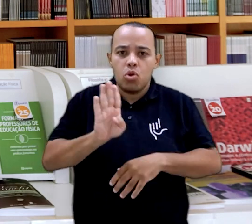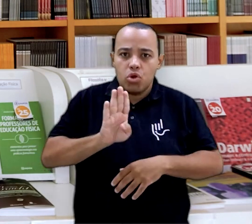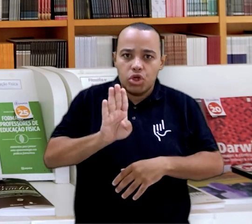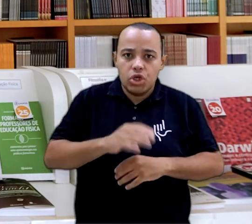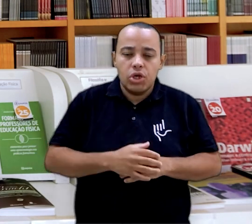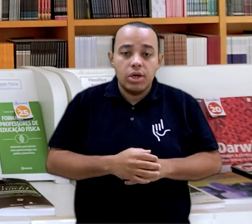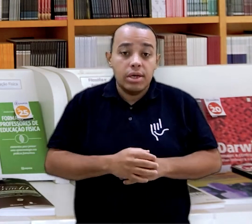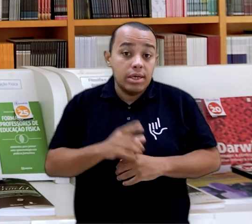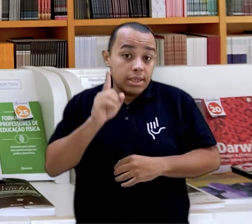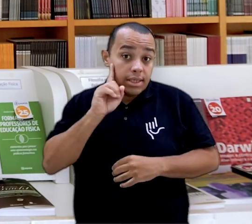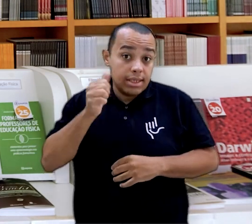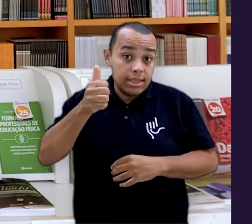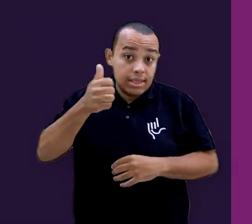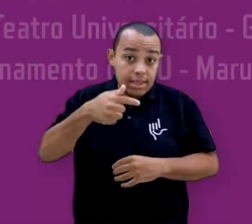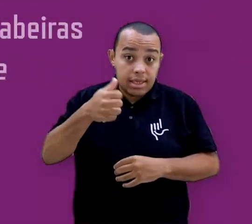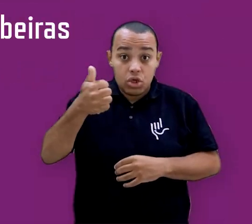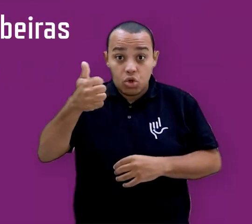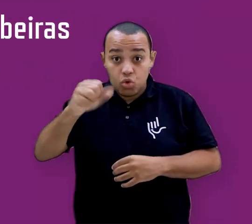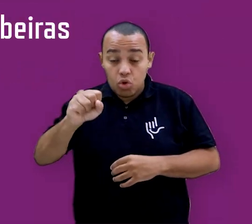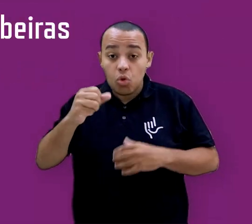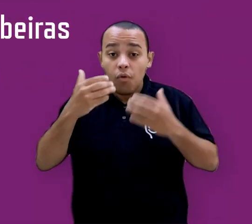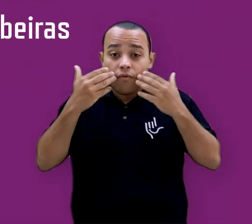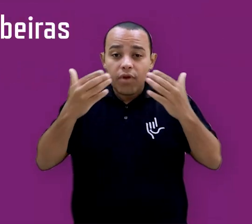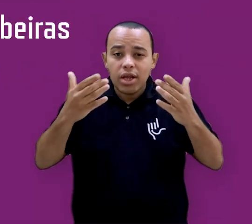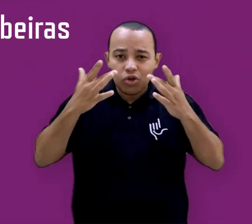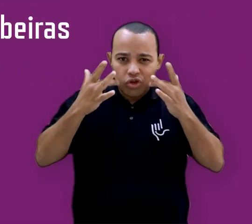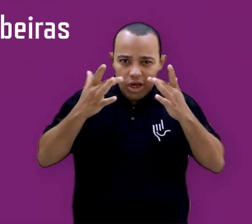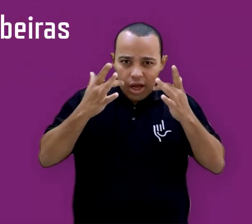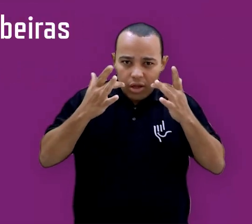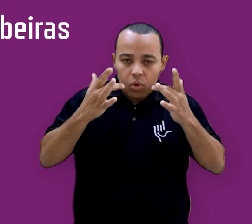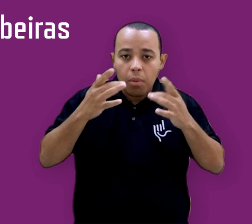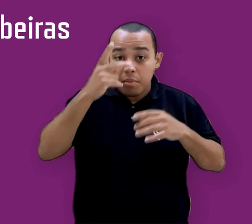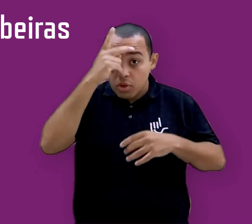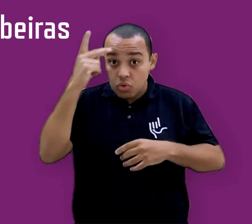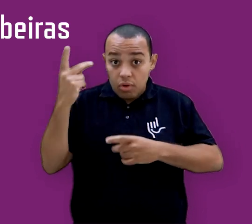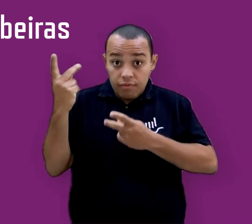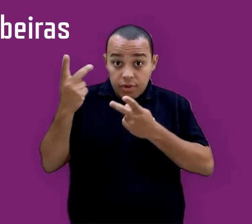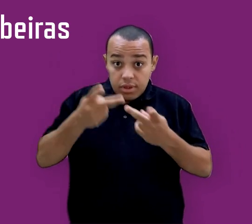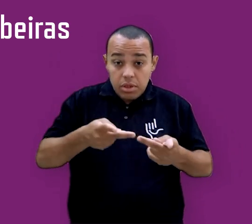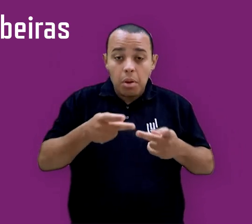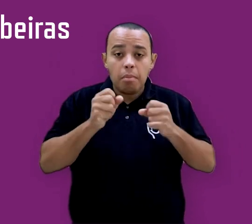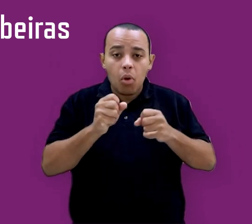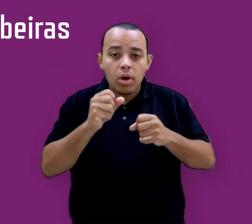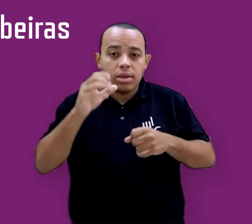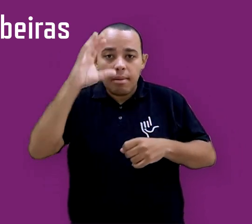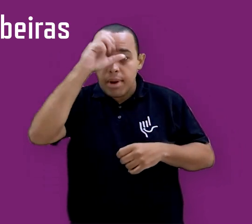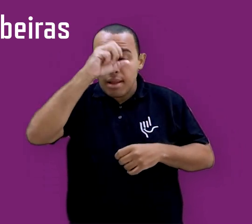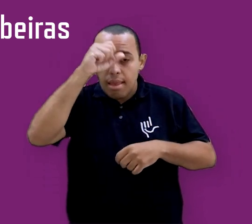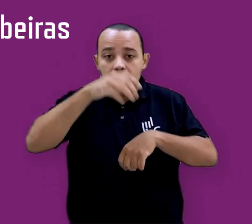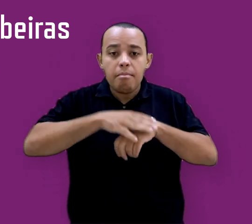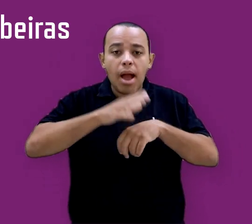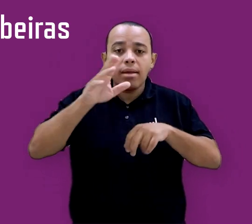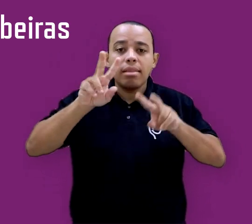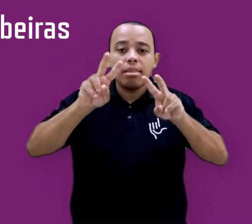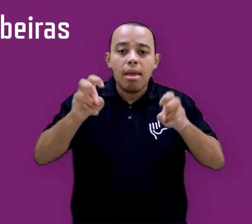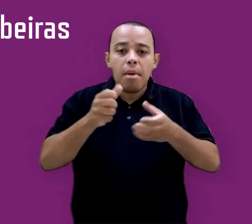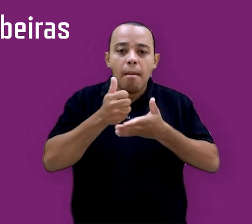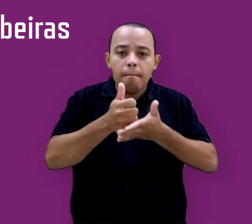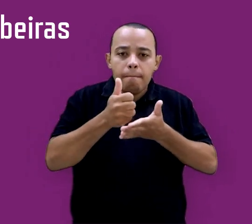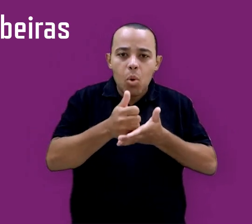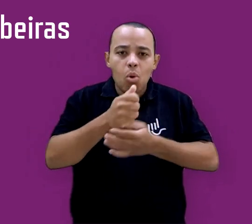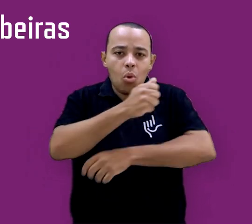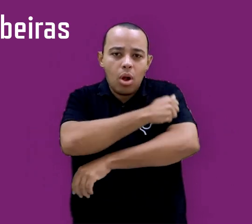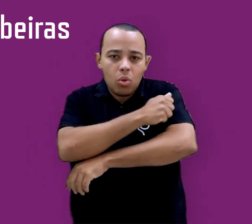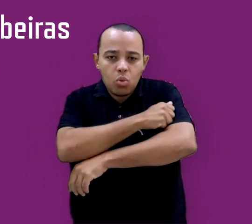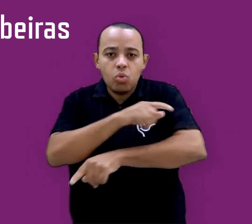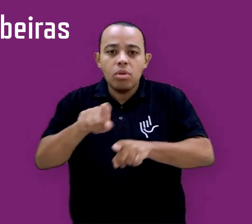e biologia. Nos dias 17 e 18, em frente ao Teatro Universitário, os visitantes poderão saber mais sobre assistência estudantil